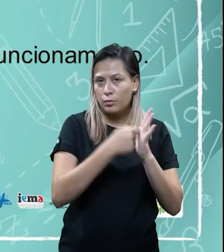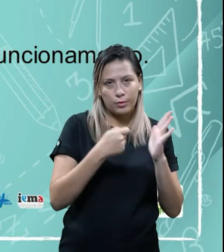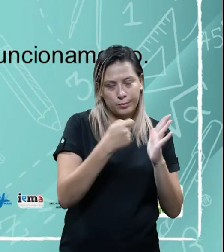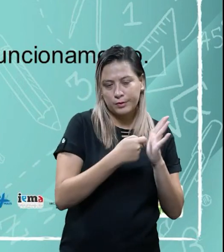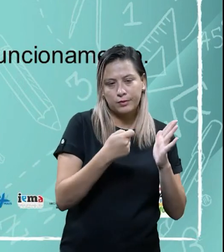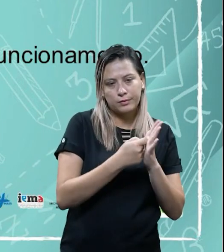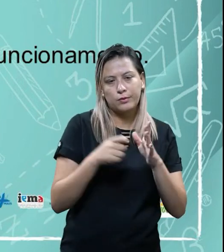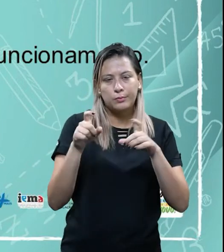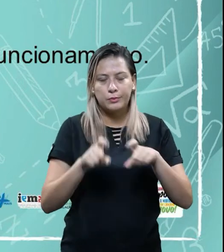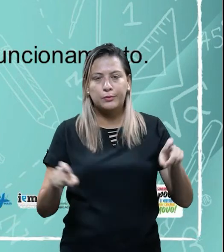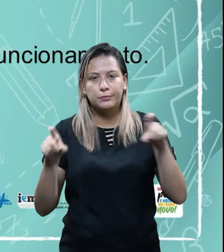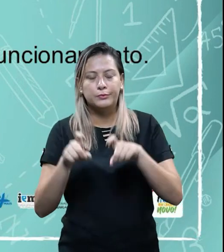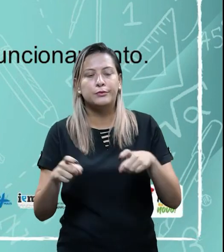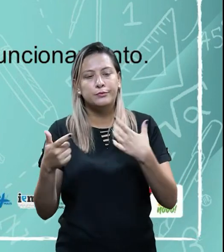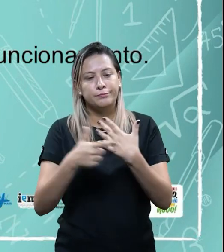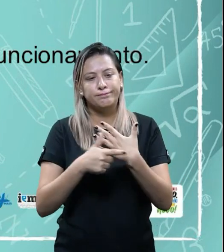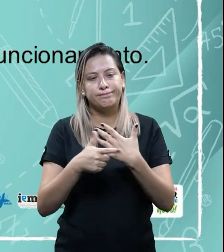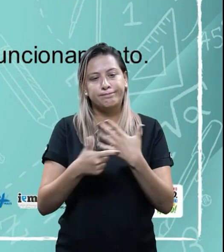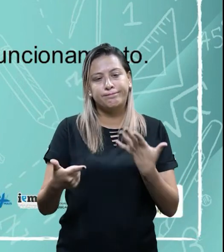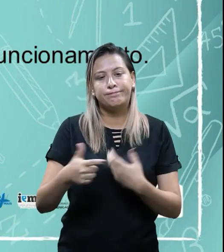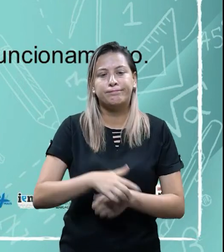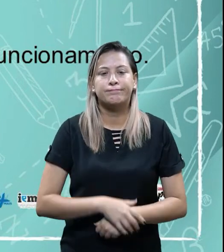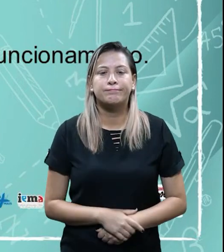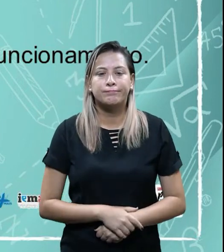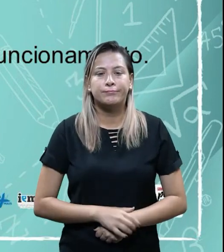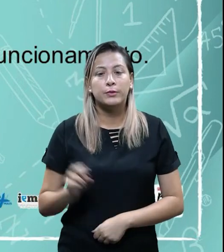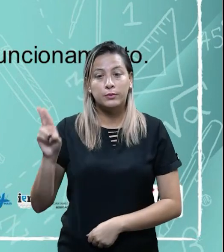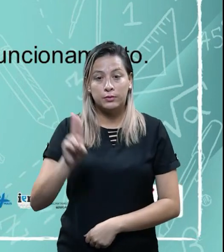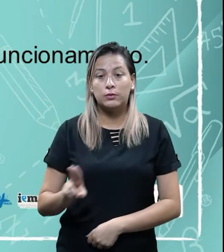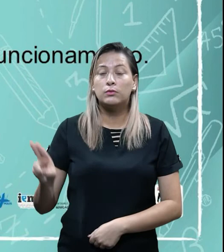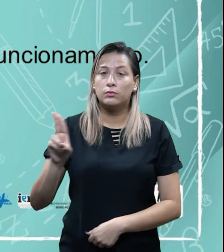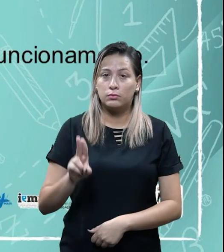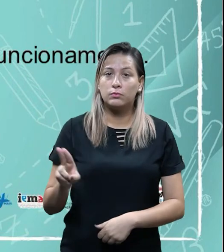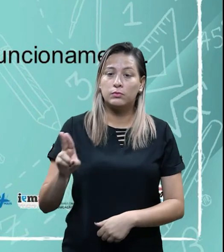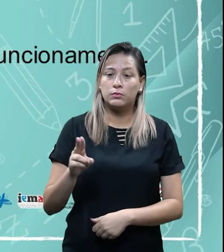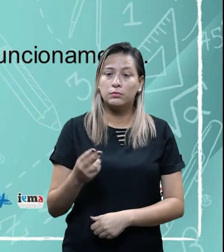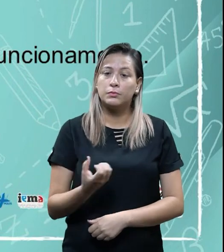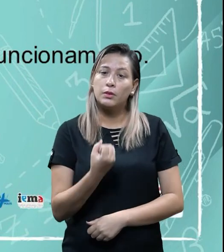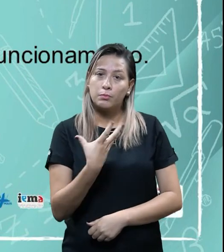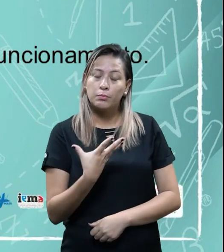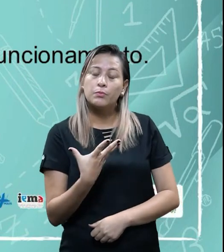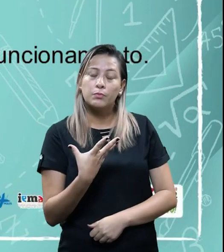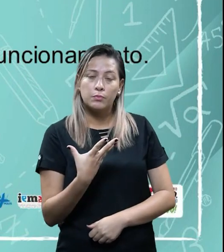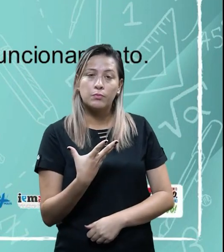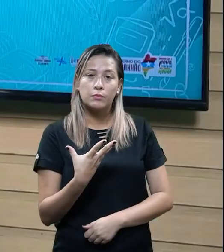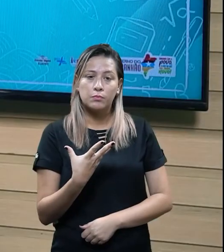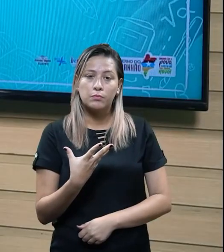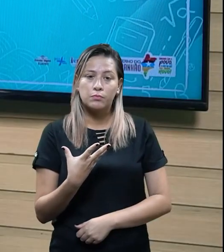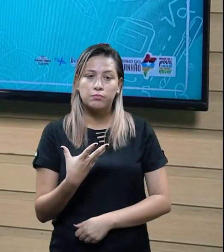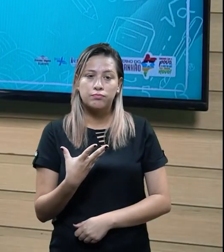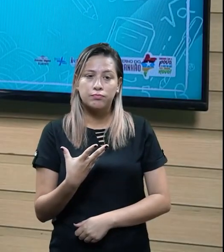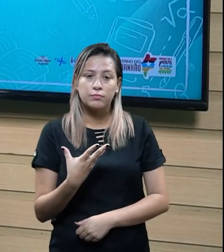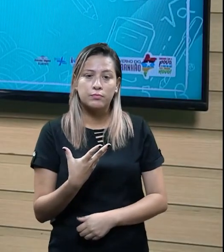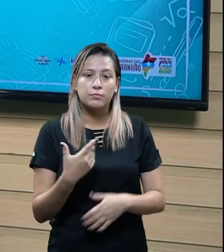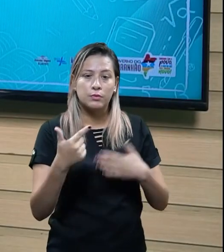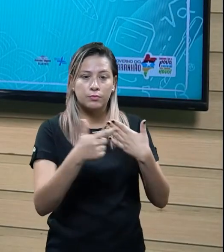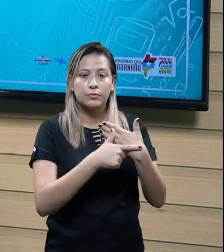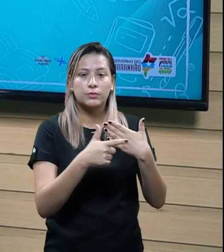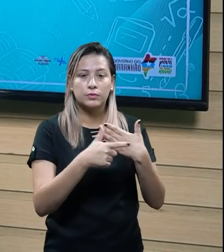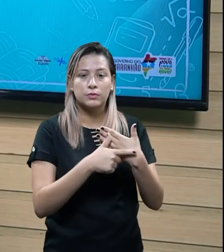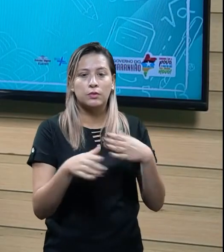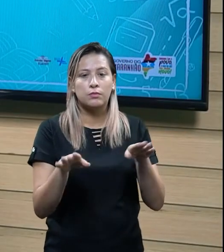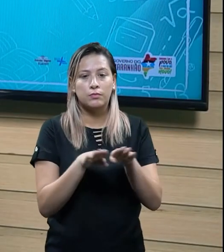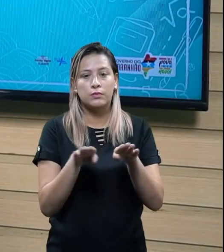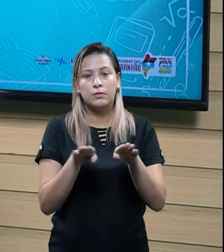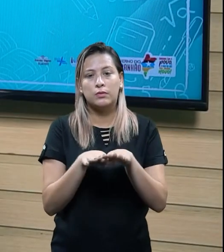útil para o seu bom funcionamento, tá? E como exemplo nós temos os antivírus, que você não utiliza diretamente, mas